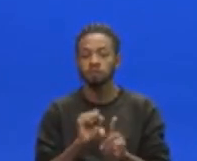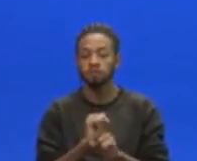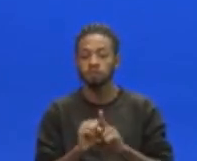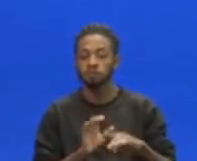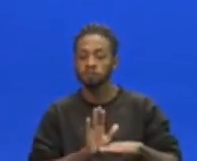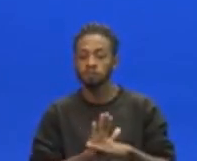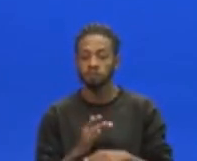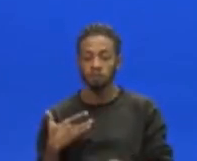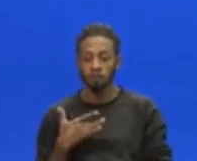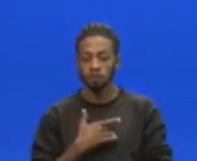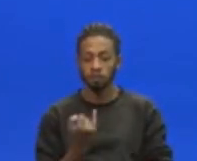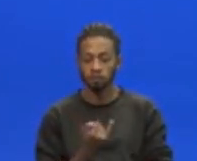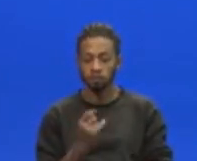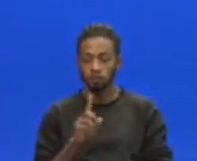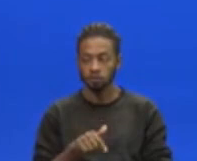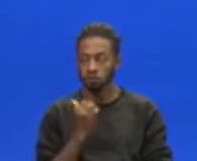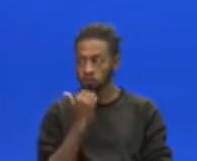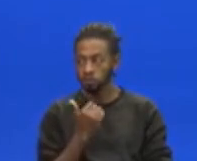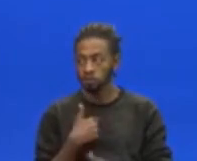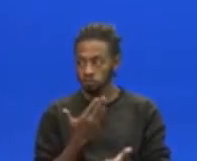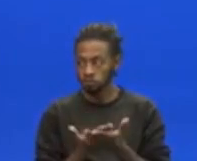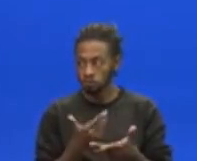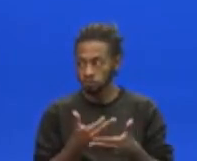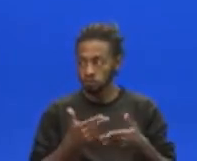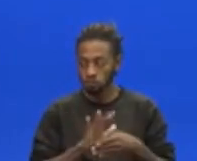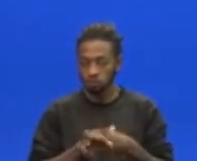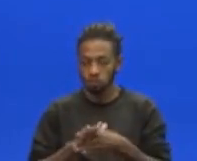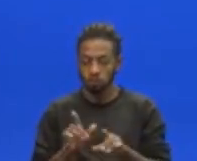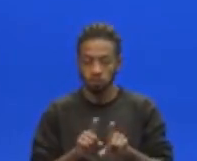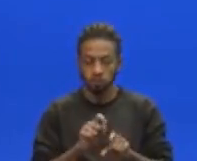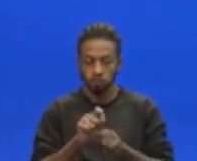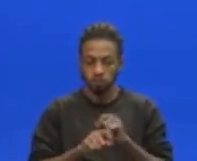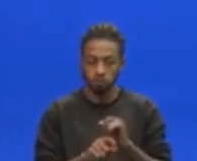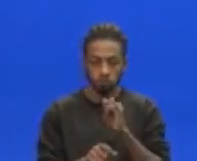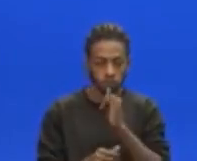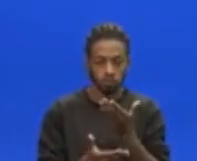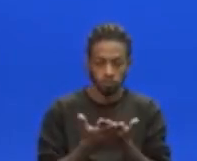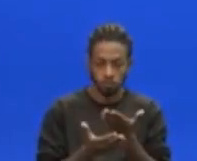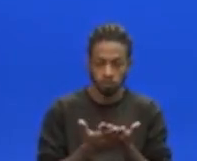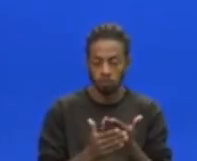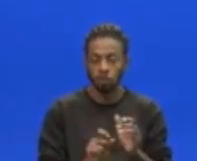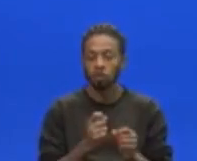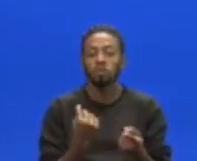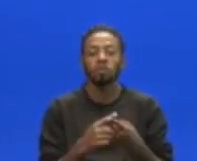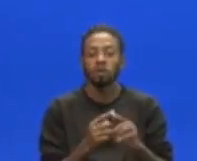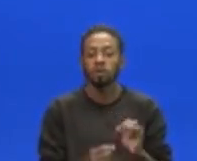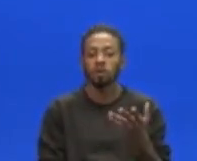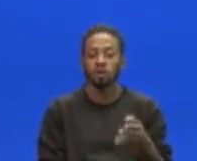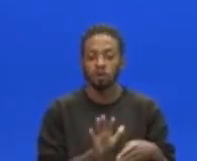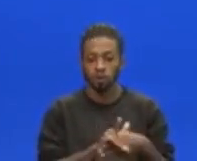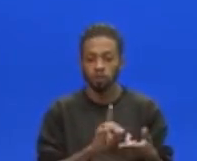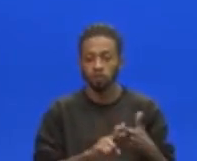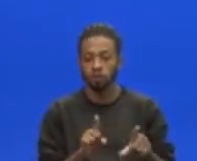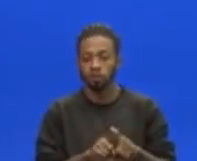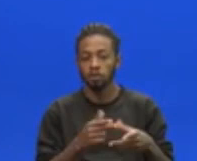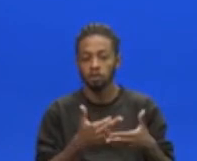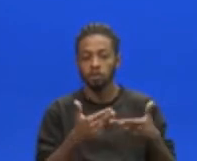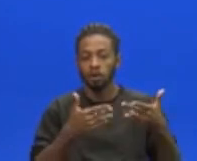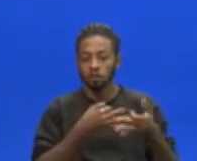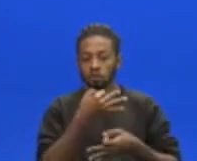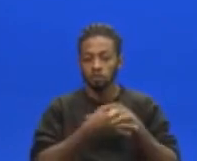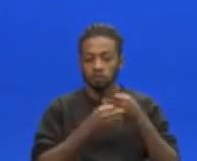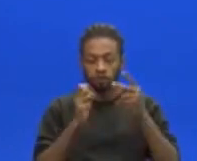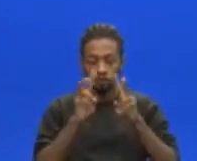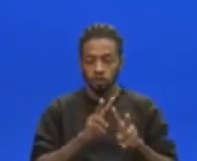a epidemiologia é uma ciência que estuda as doenças, estuda os fatores associados a essas doenças e sobre vários aspectos,